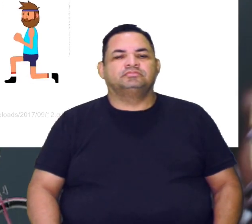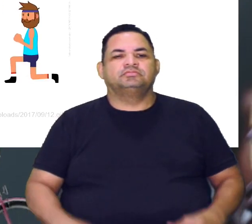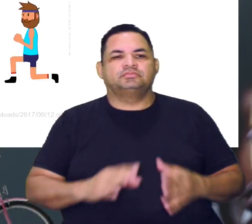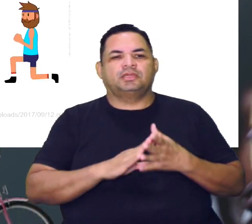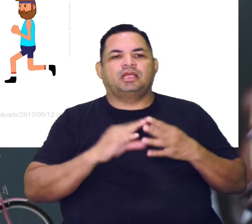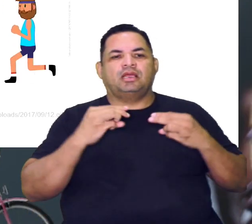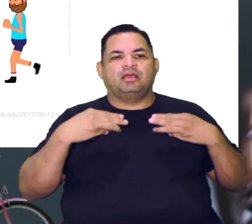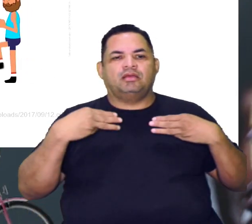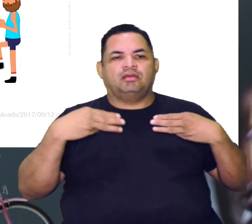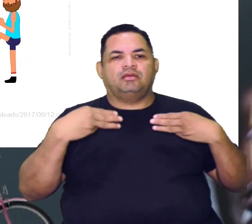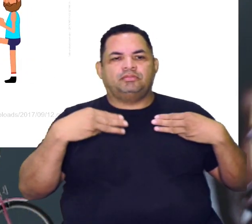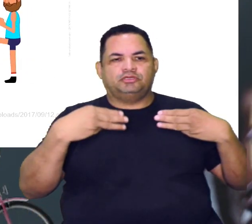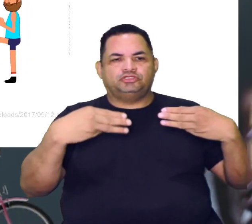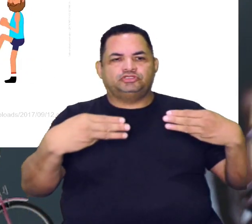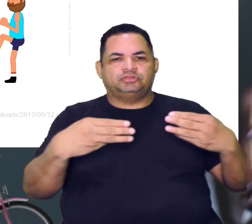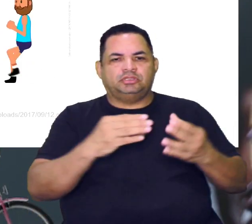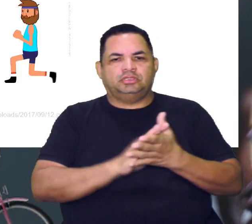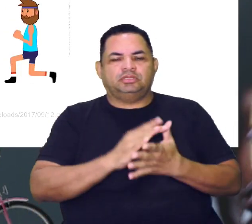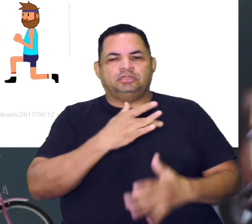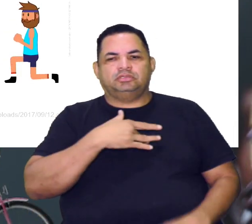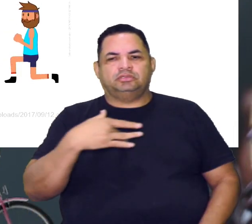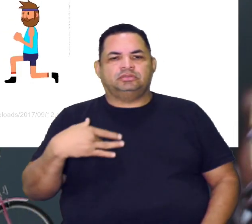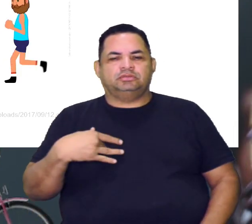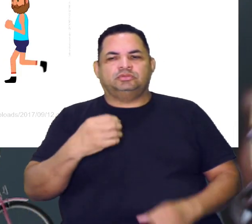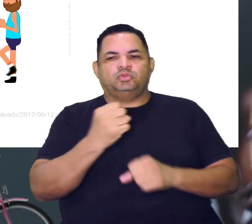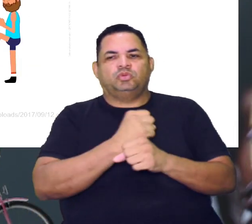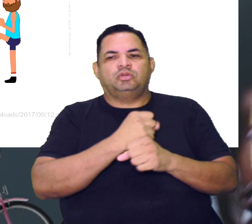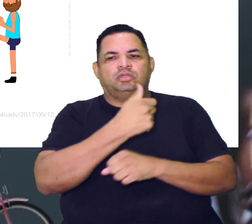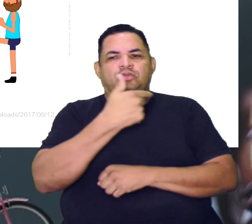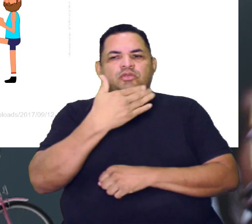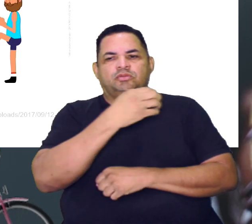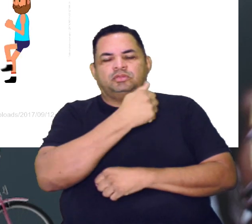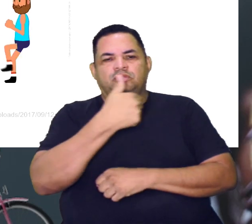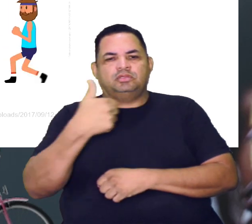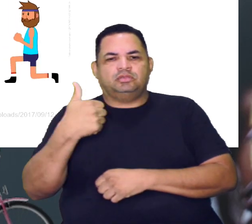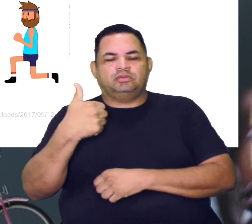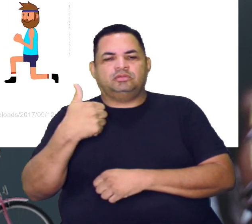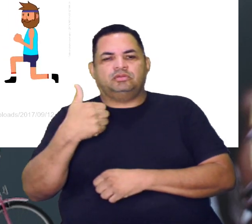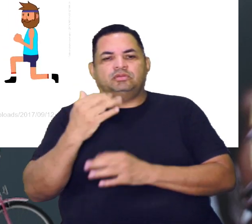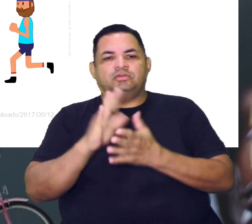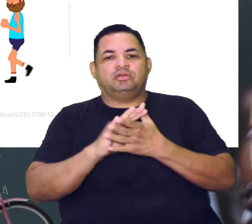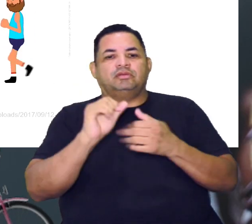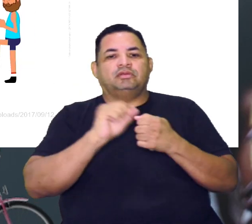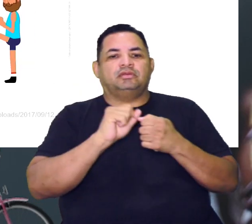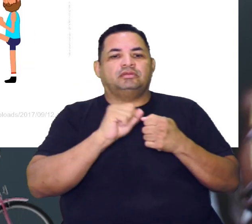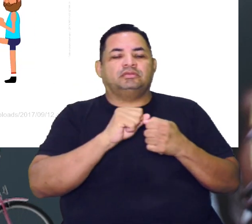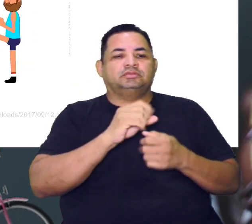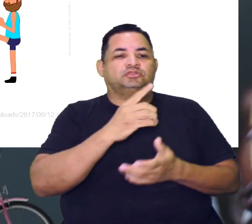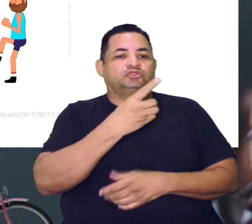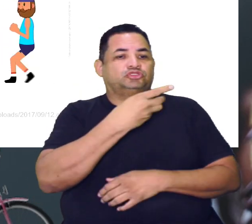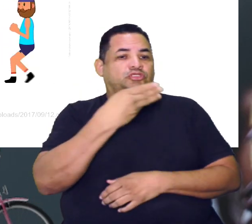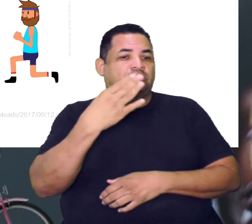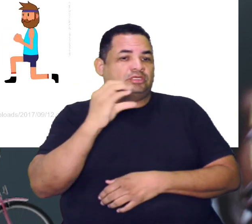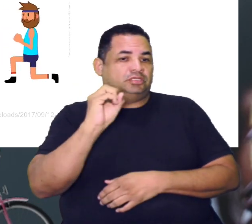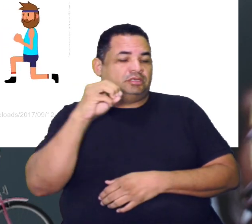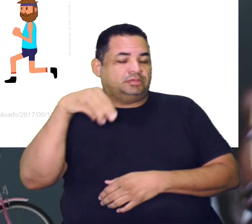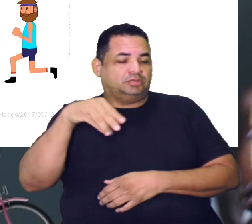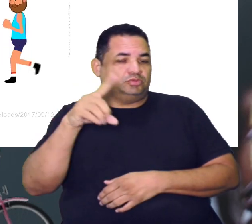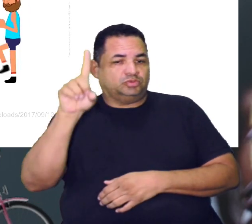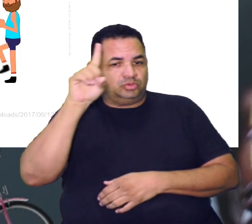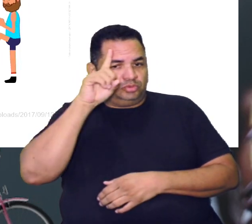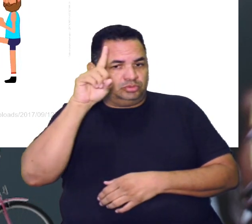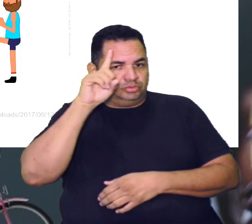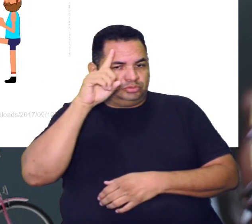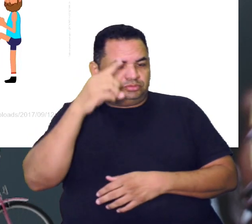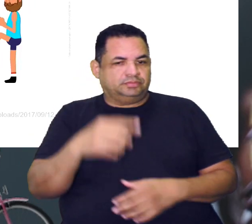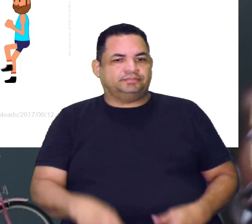Saúde, em 2011, ele fala que a atividade física suficiente é aquela realizada pelo menos 30 minutos diária, que é essa que eu acabei de